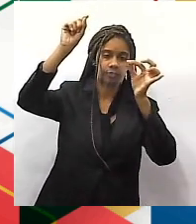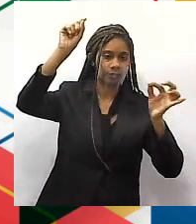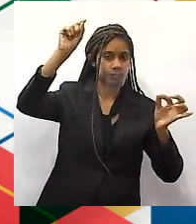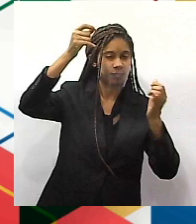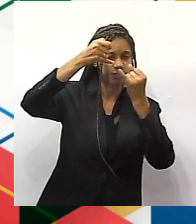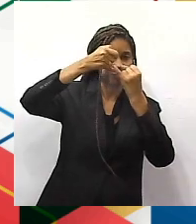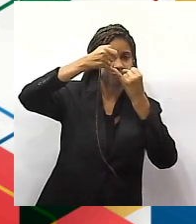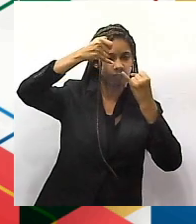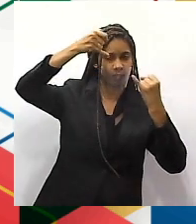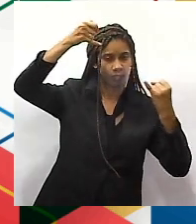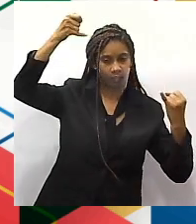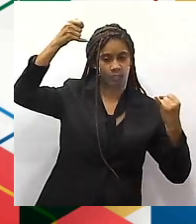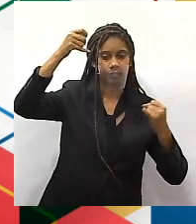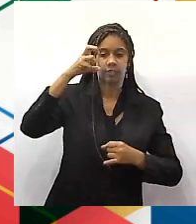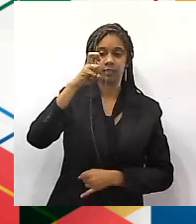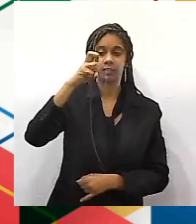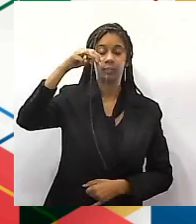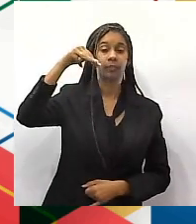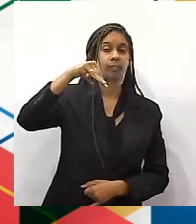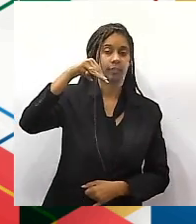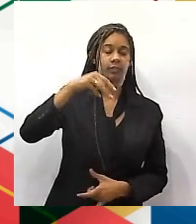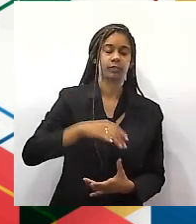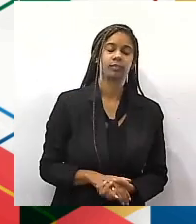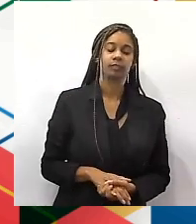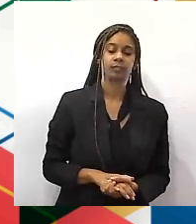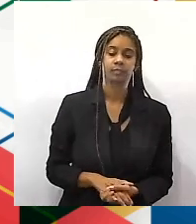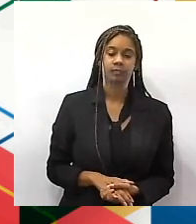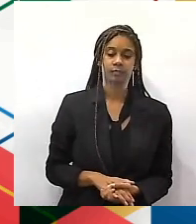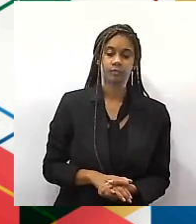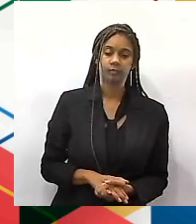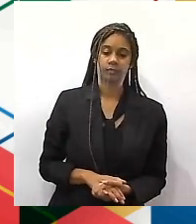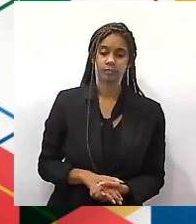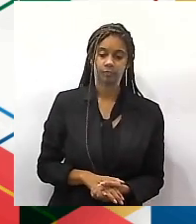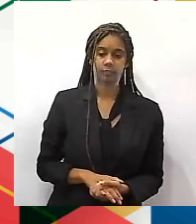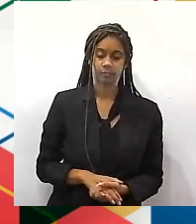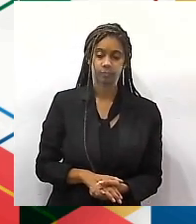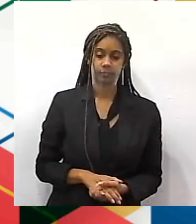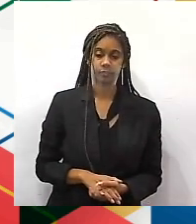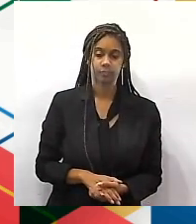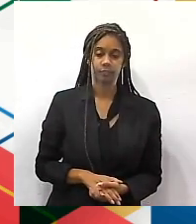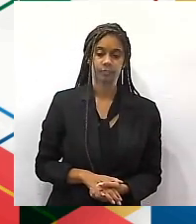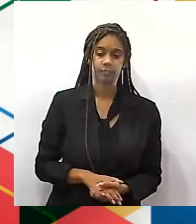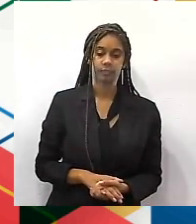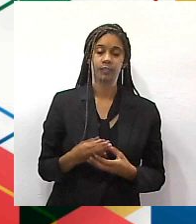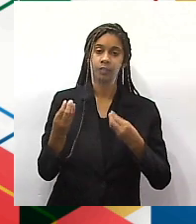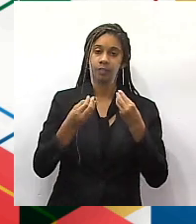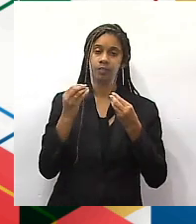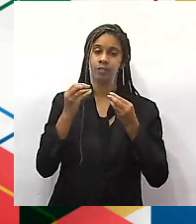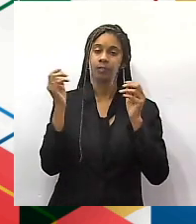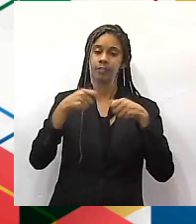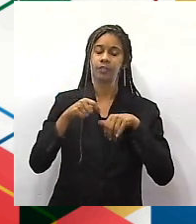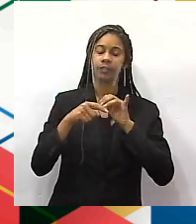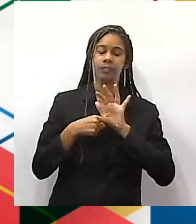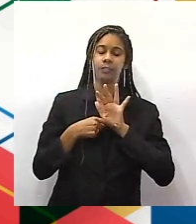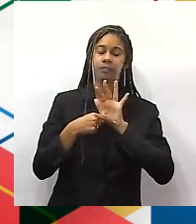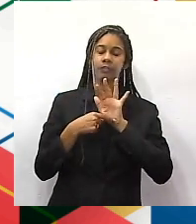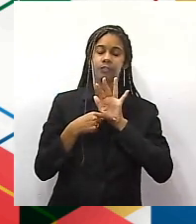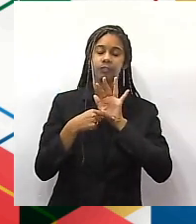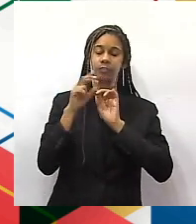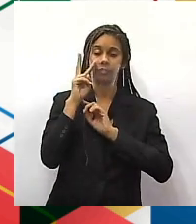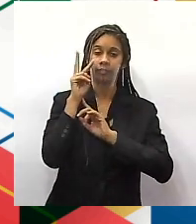bem esticado de 5 metros está ligando os seus topos, está aí. Como mostra a figura abaixo.